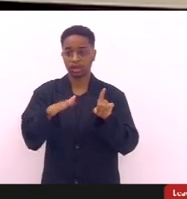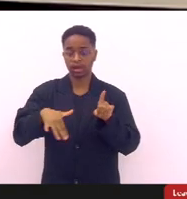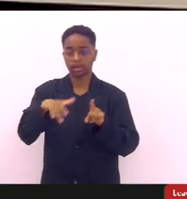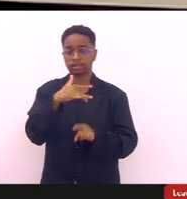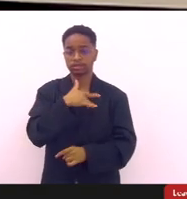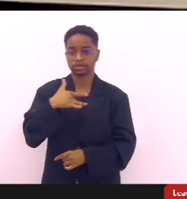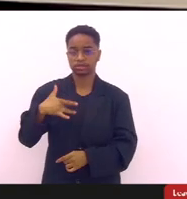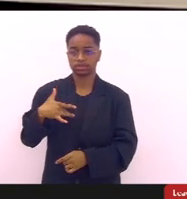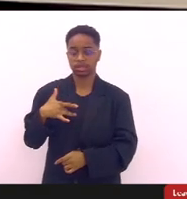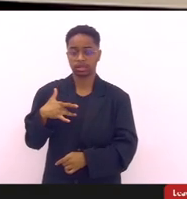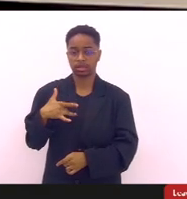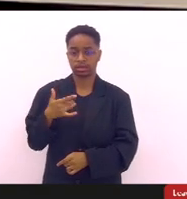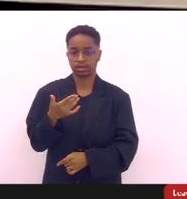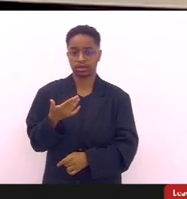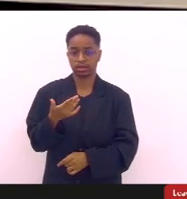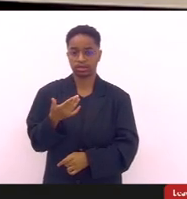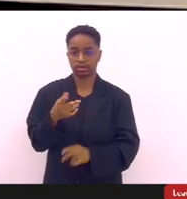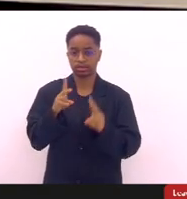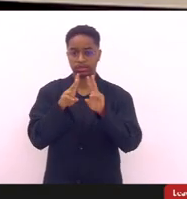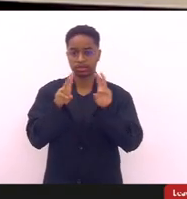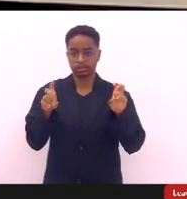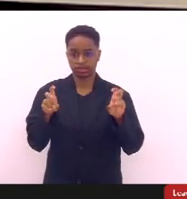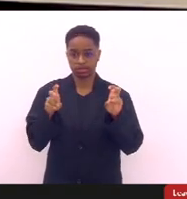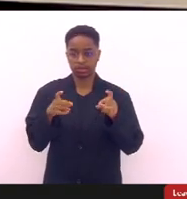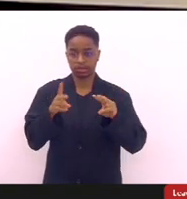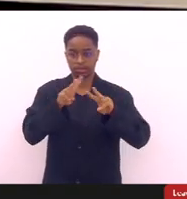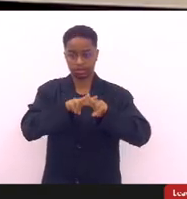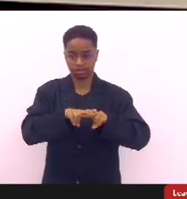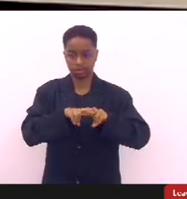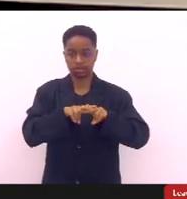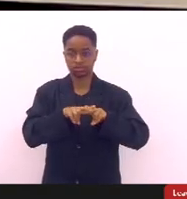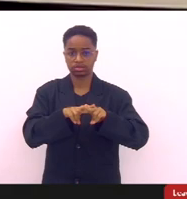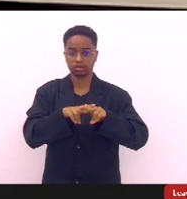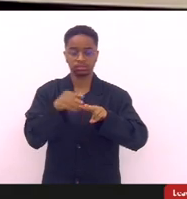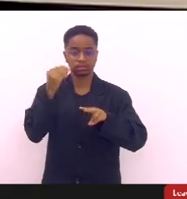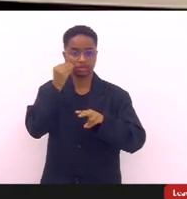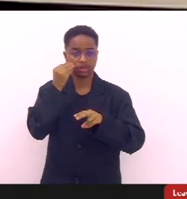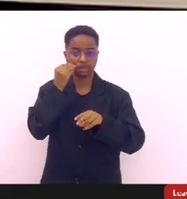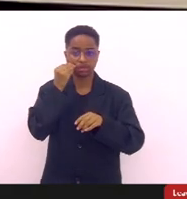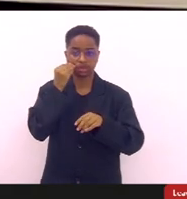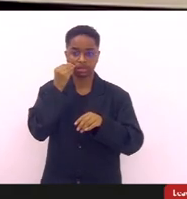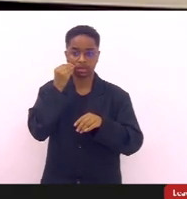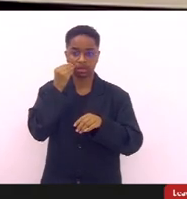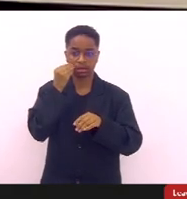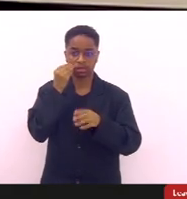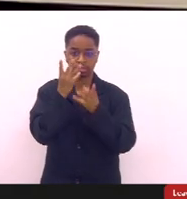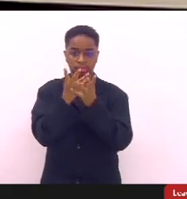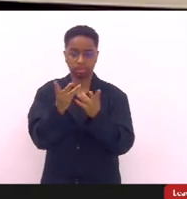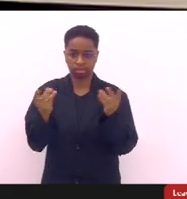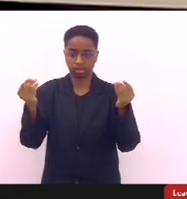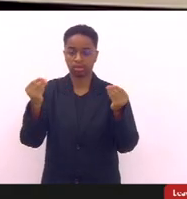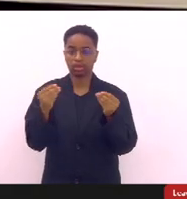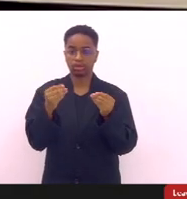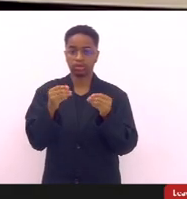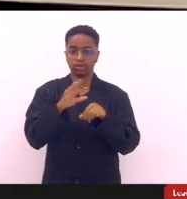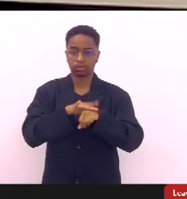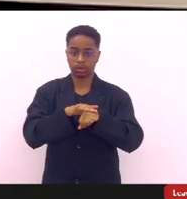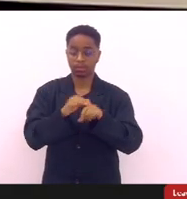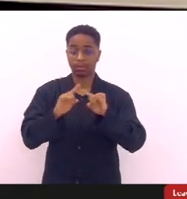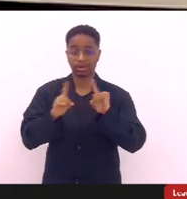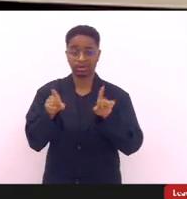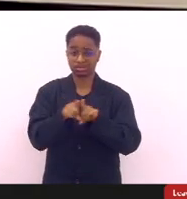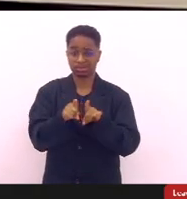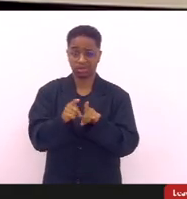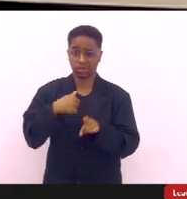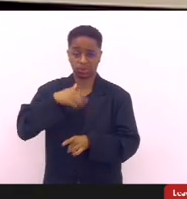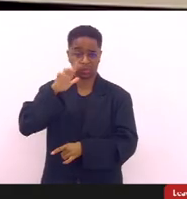prisional, a questão prisional no enfrentamento à tuberculose. Esse diagnóstico também não é objeto de conhecimento público, eu